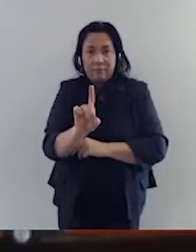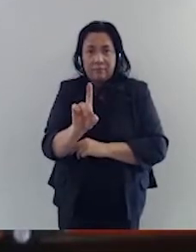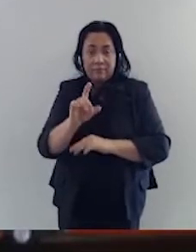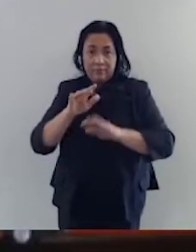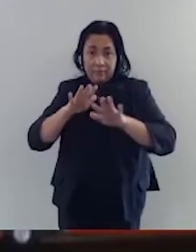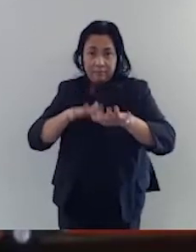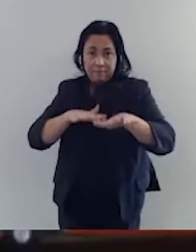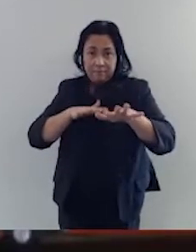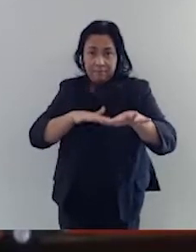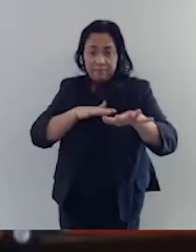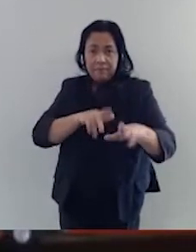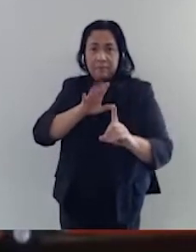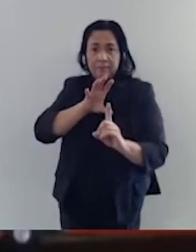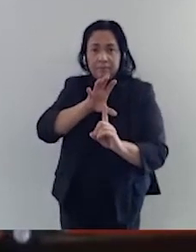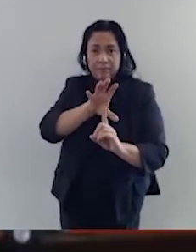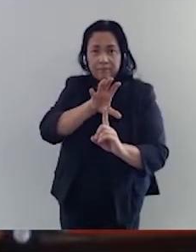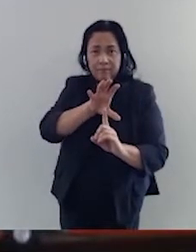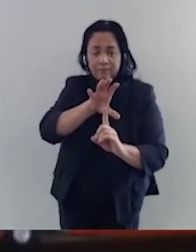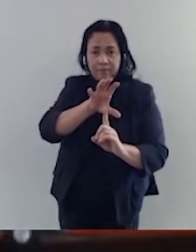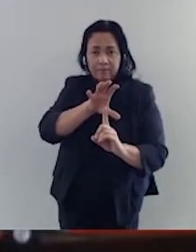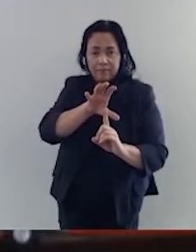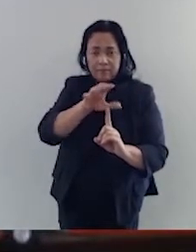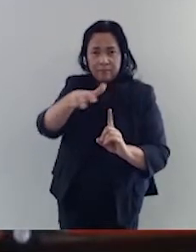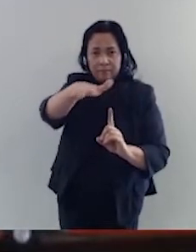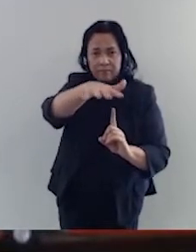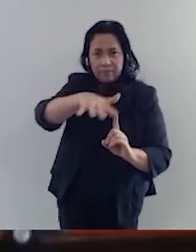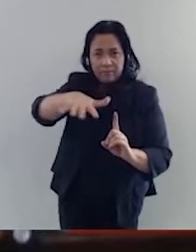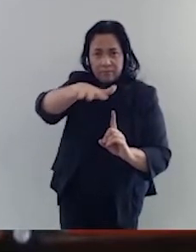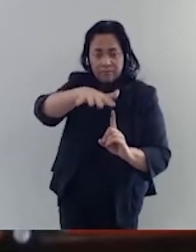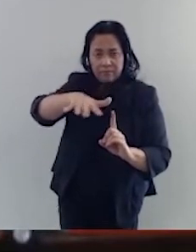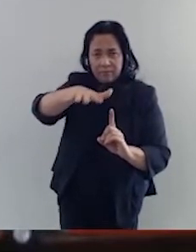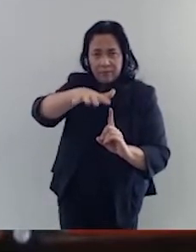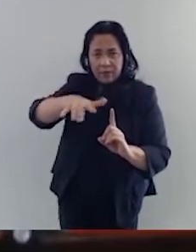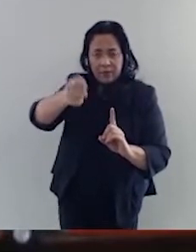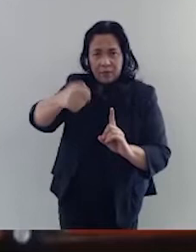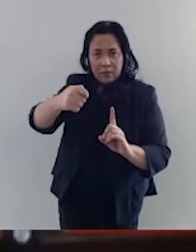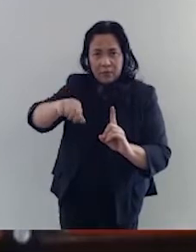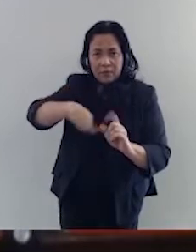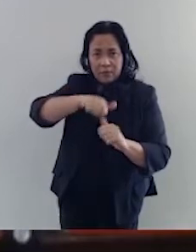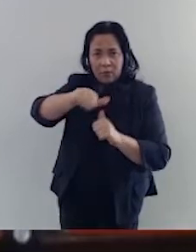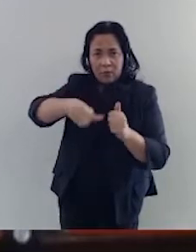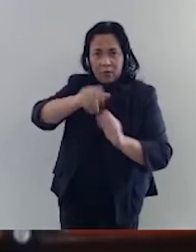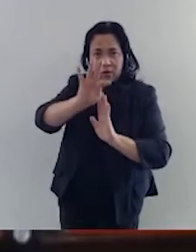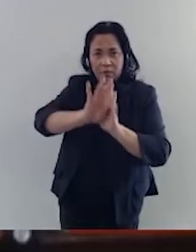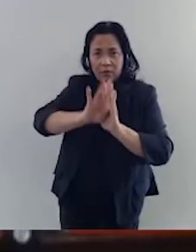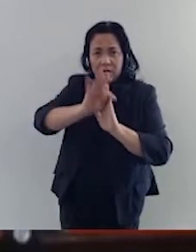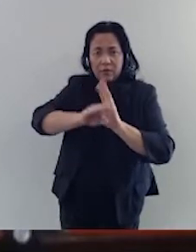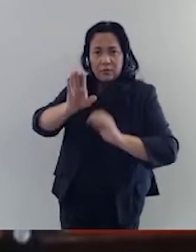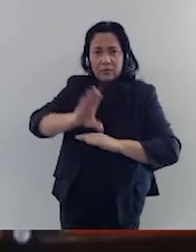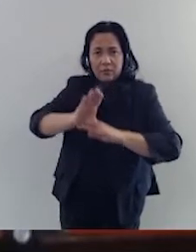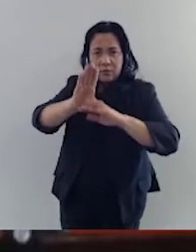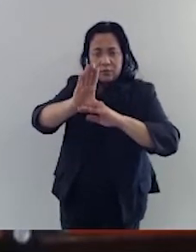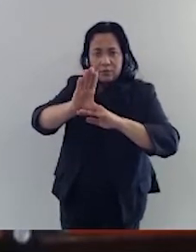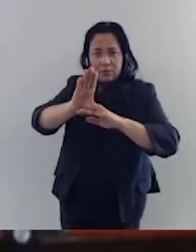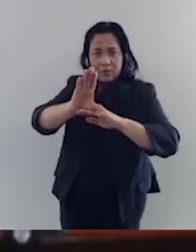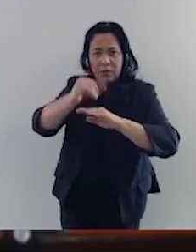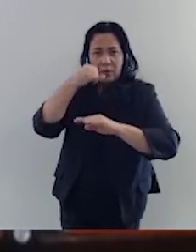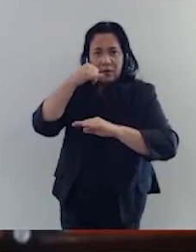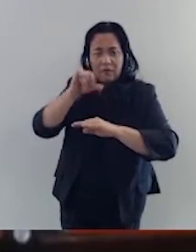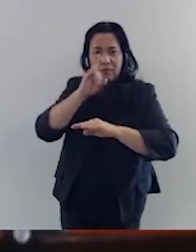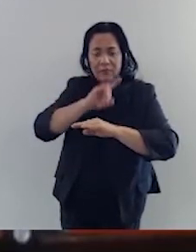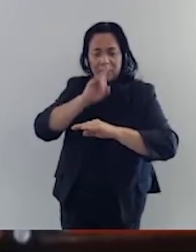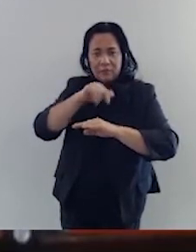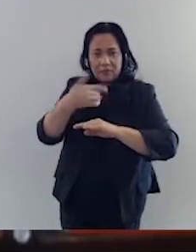movimento influenciou muito a ideia de eficacização do novo texto constitucional. Primeiro,